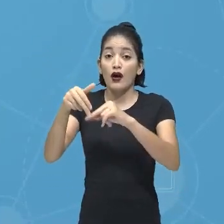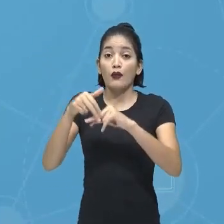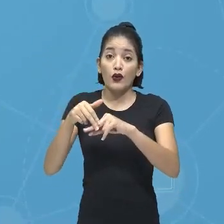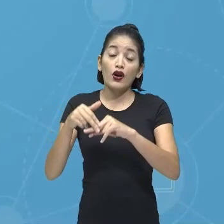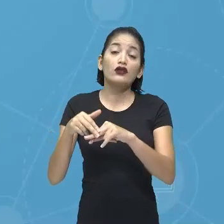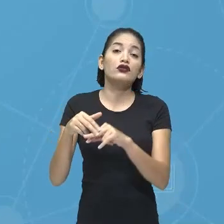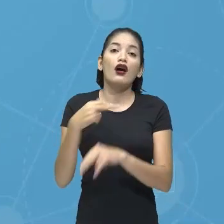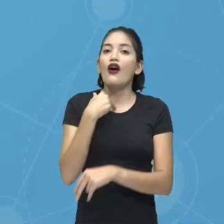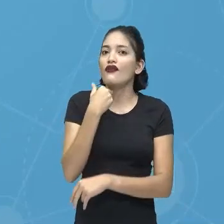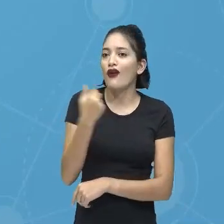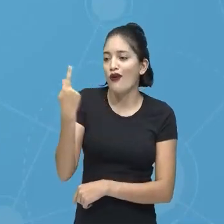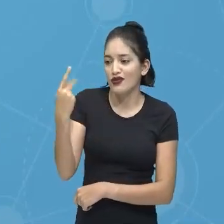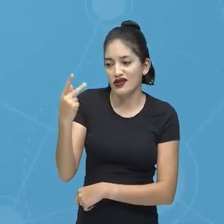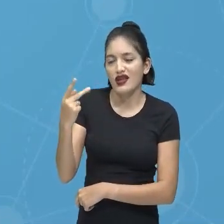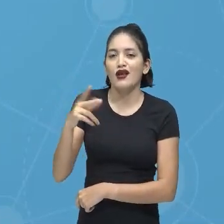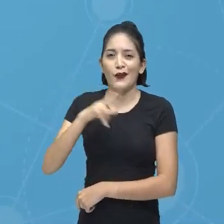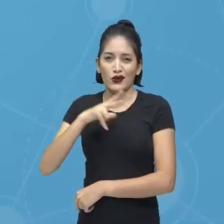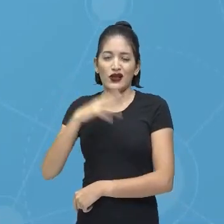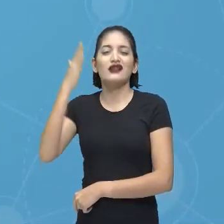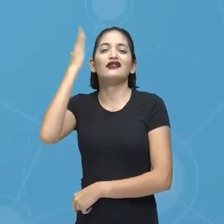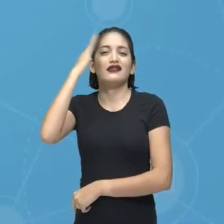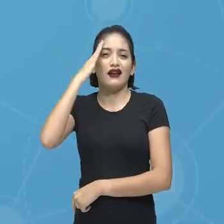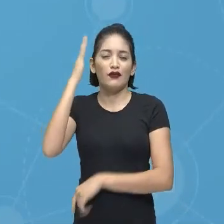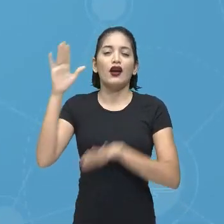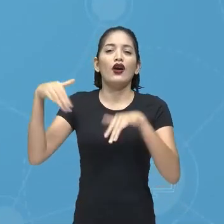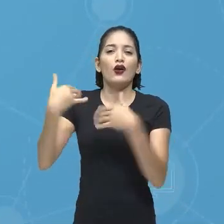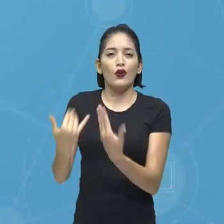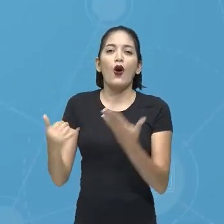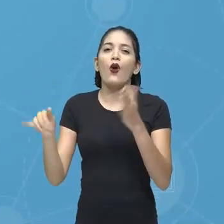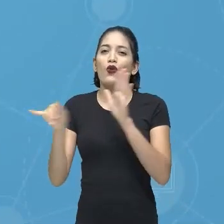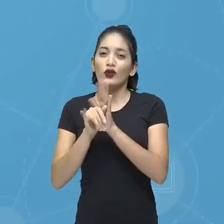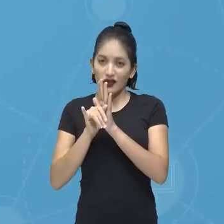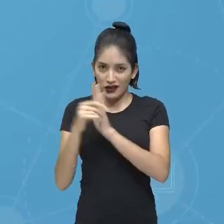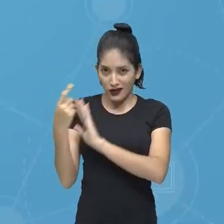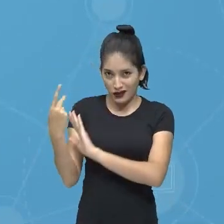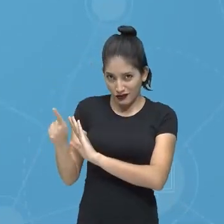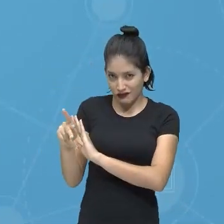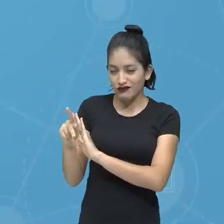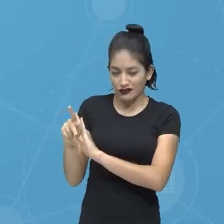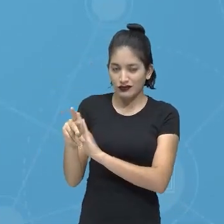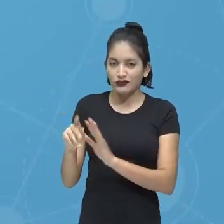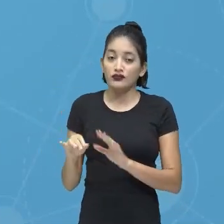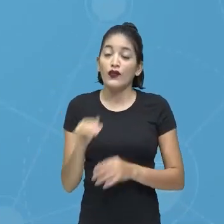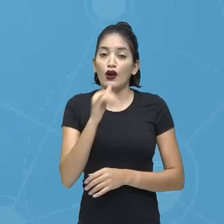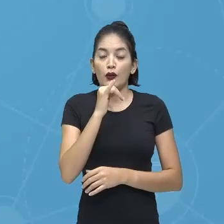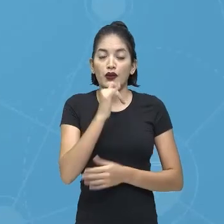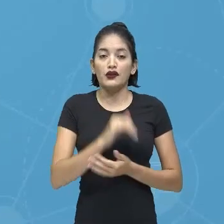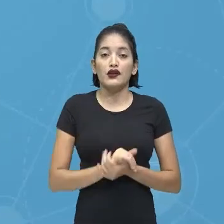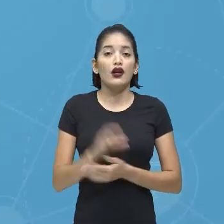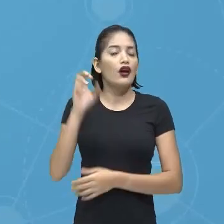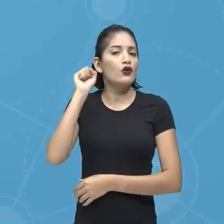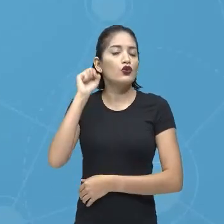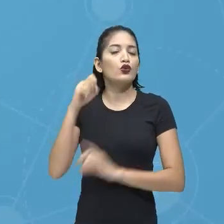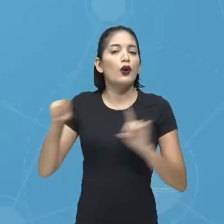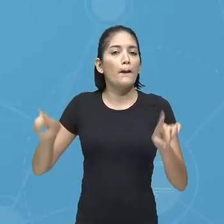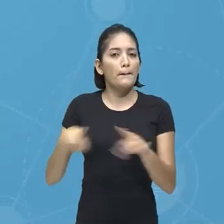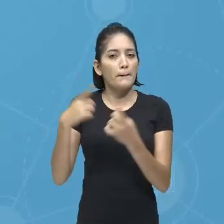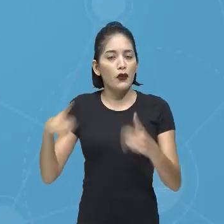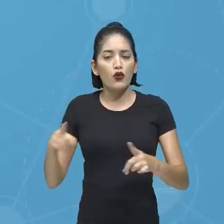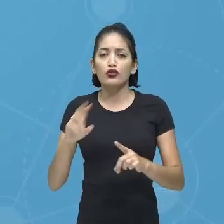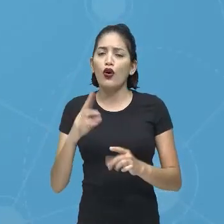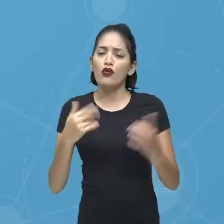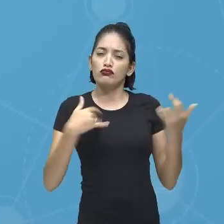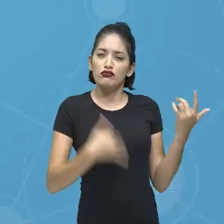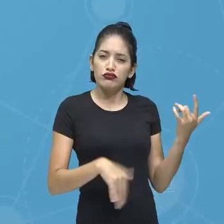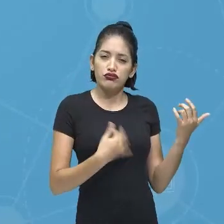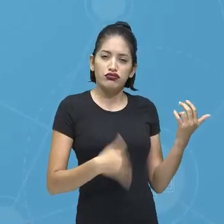do timbre eu consigo identificar a identidade sonora daquilo. Ou você, quando ouve uma música, quando tem um